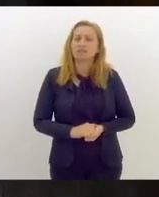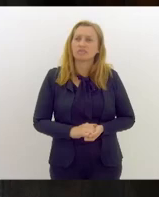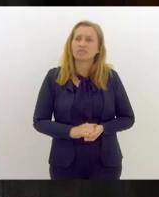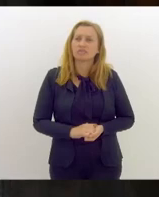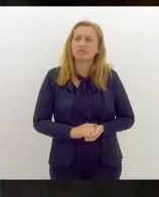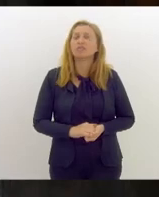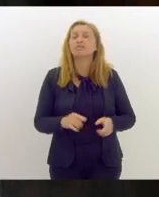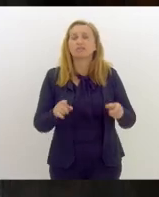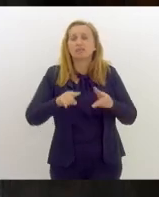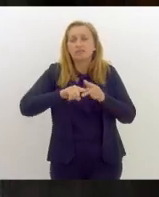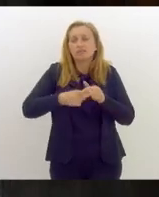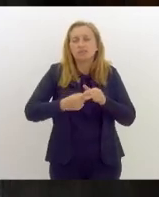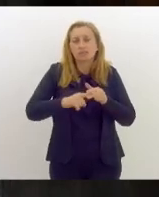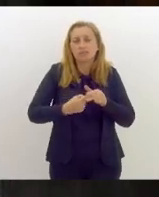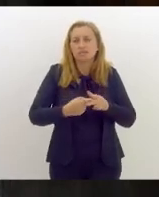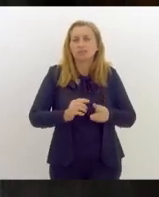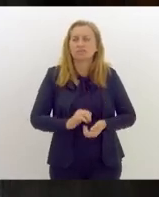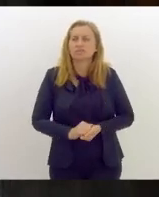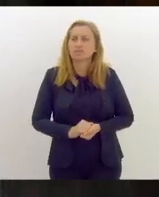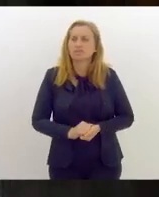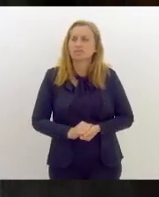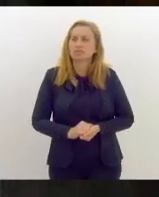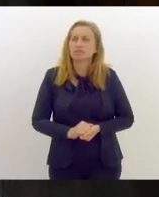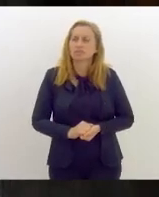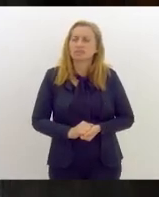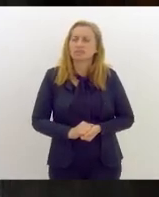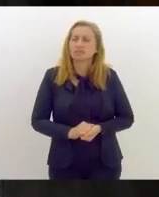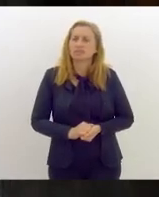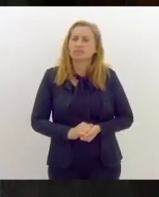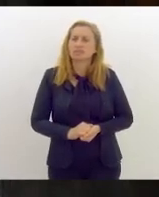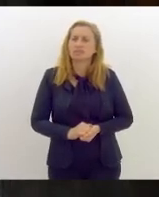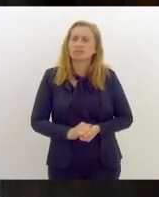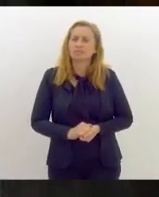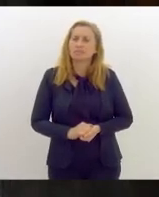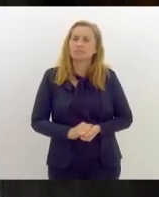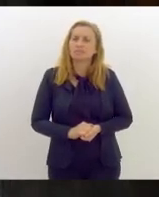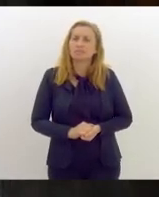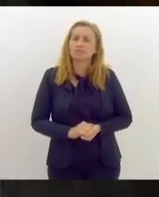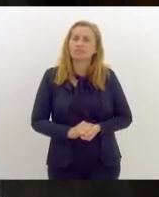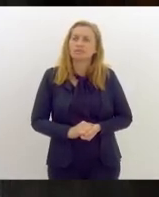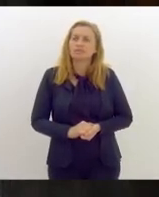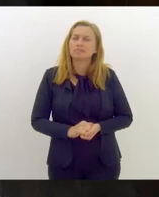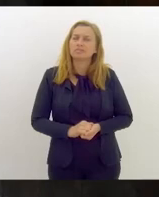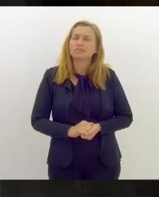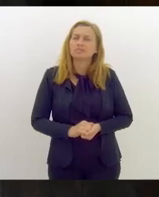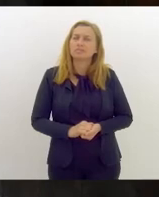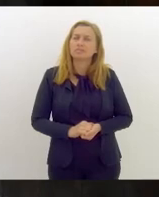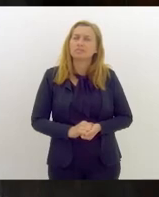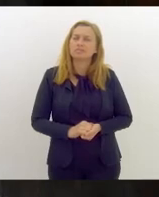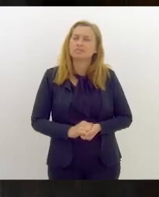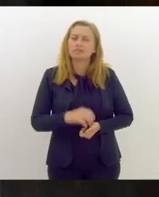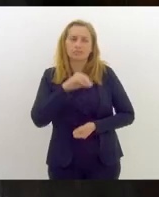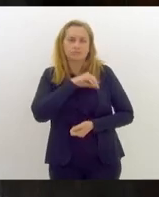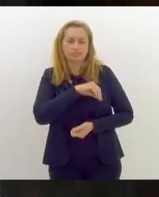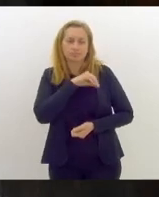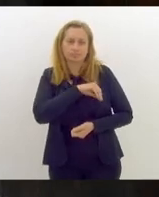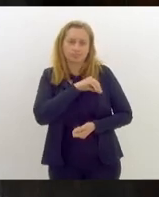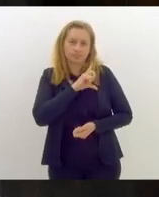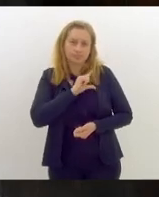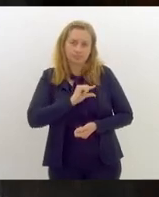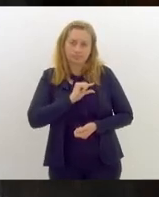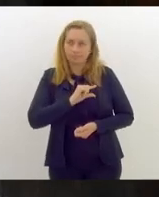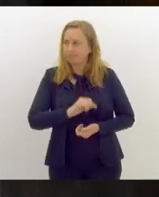o reajuste pelo menos da correção monetária do salário mínimo